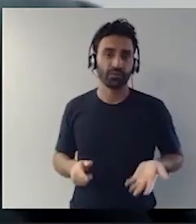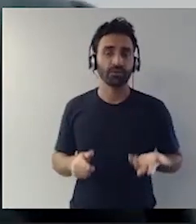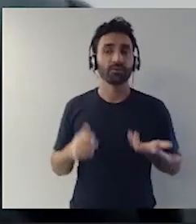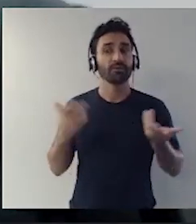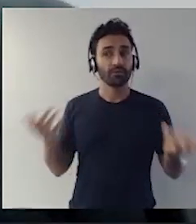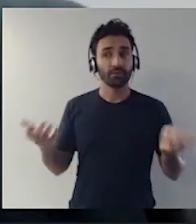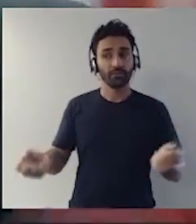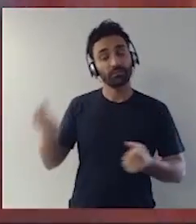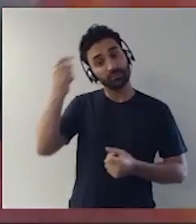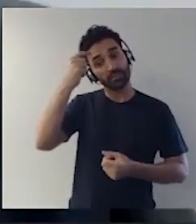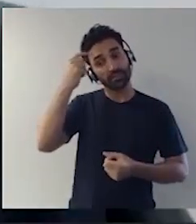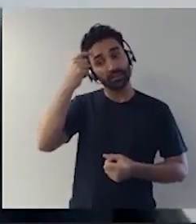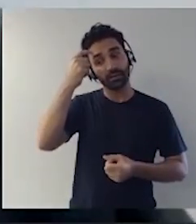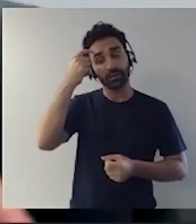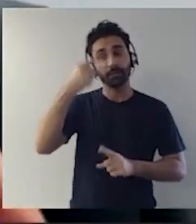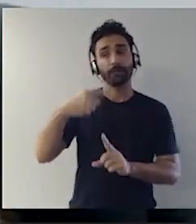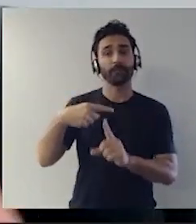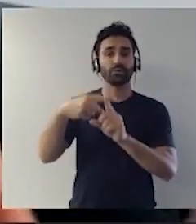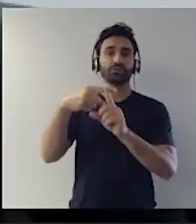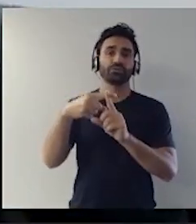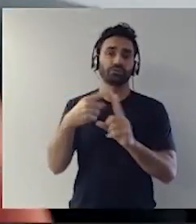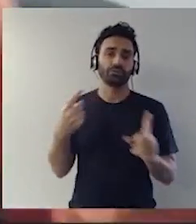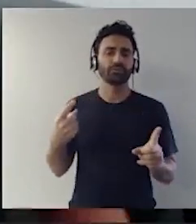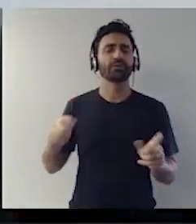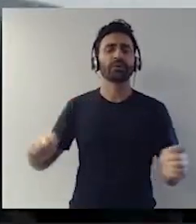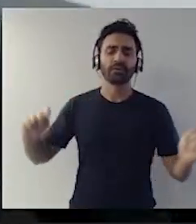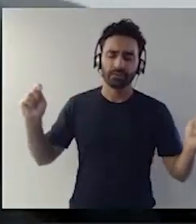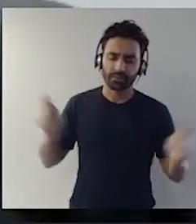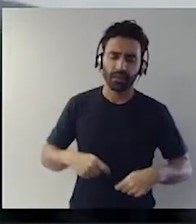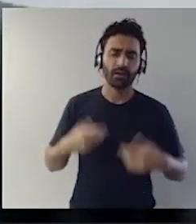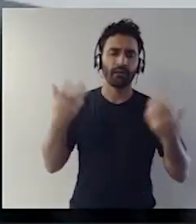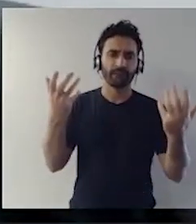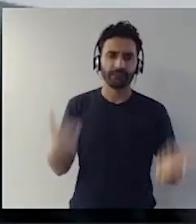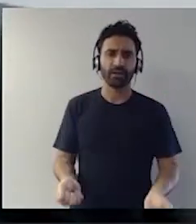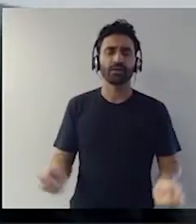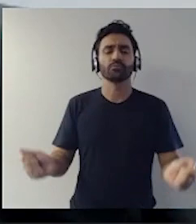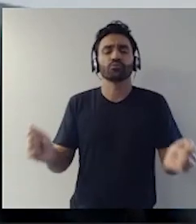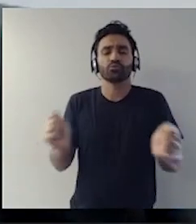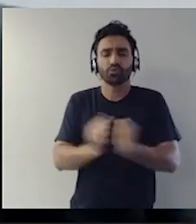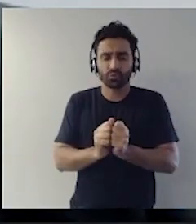Sejamos otimistas no sentido de que é possível juntos